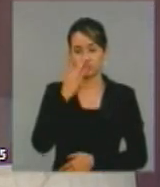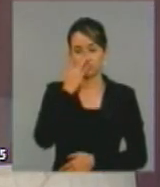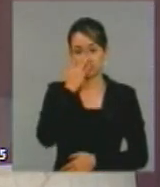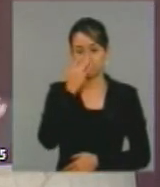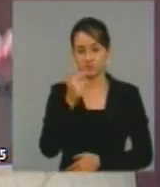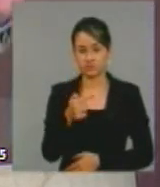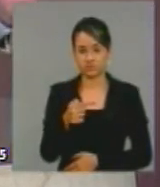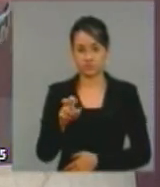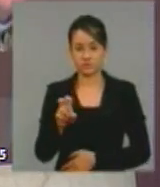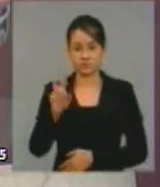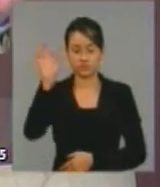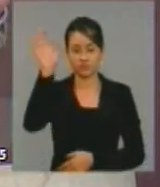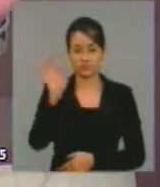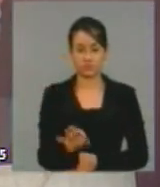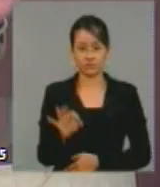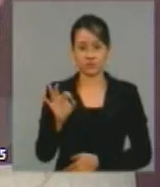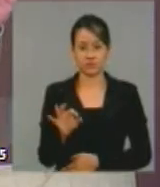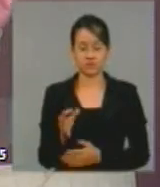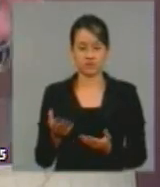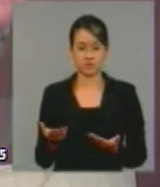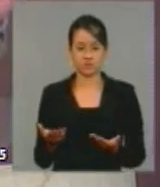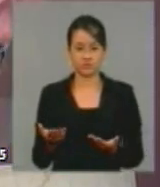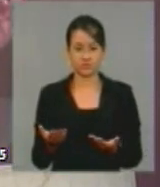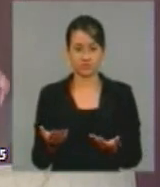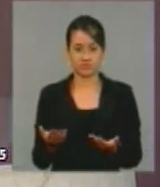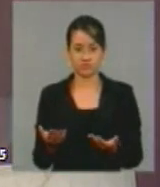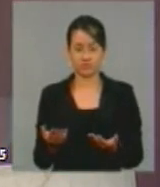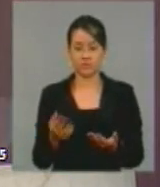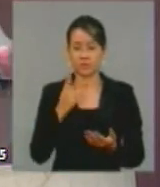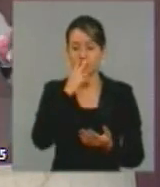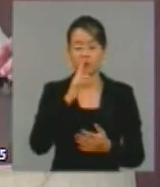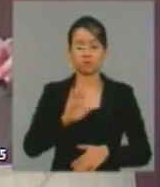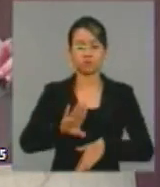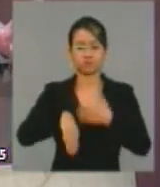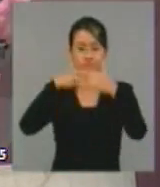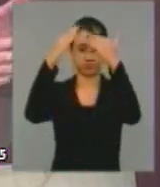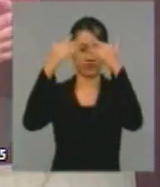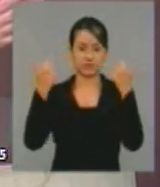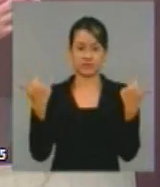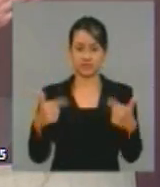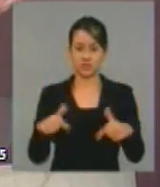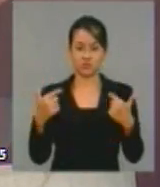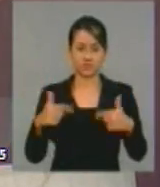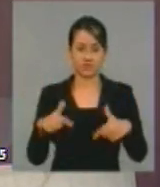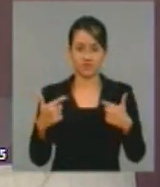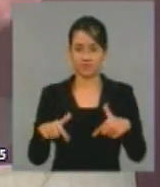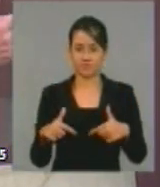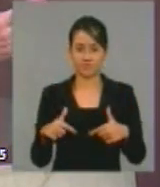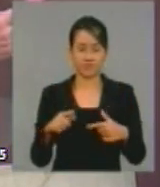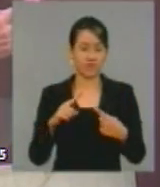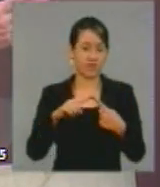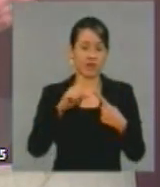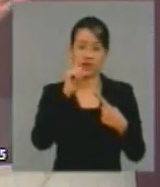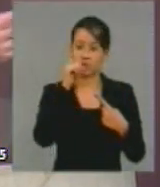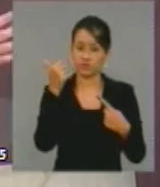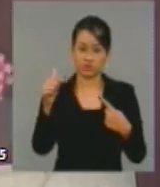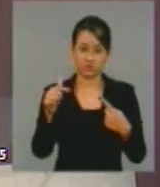75 municípios hoje estão tendo crescimento negativo. O povo está indo embora. E, entre outras coisas, porque não tem acesso à